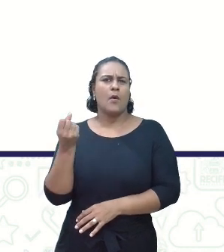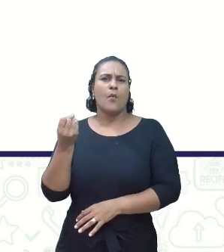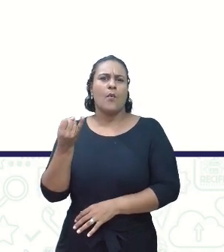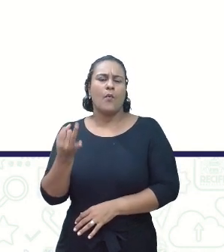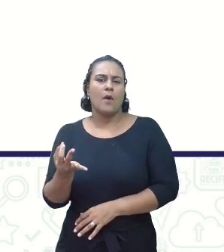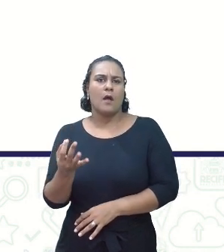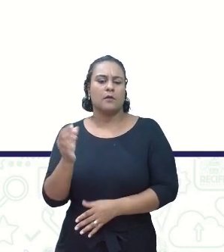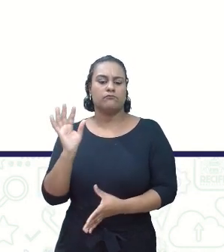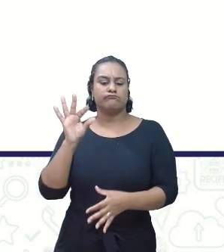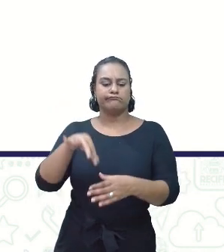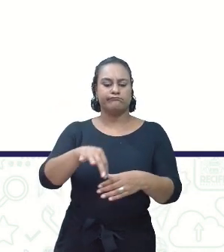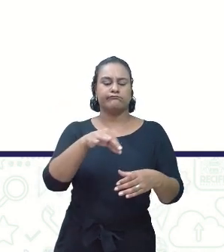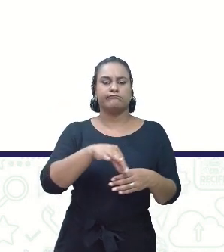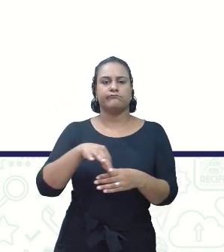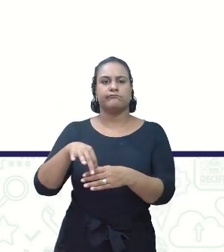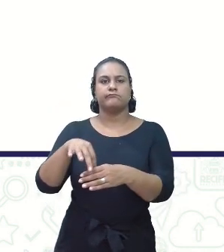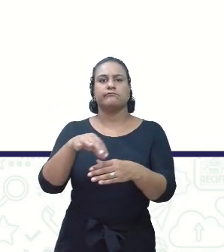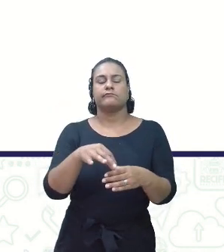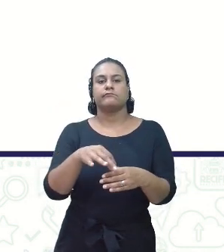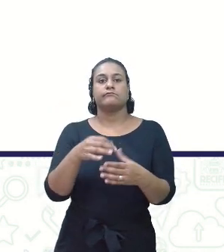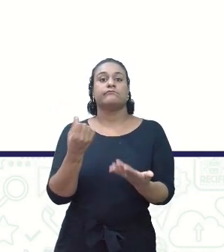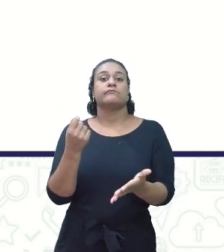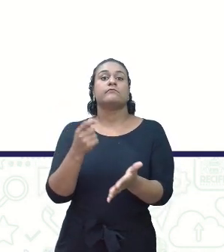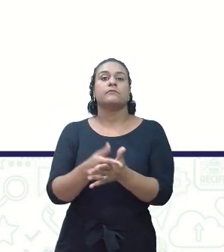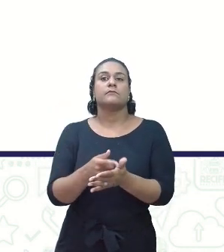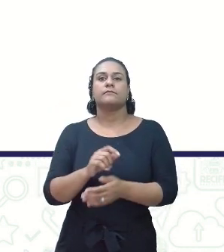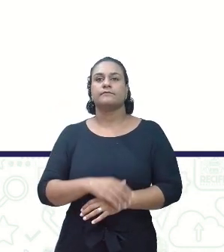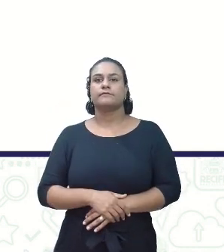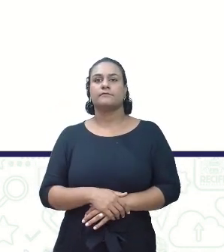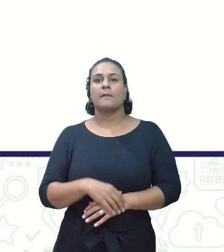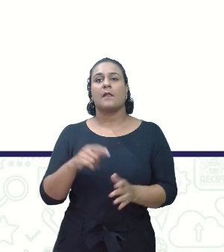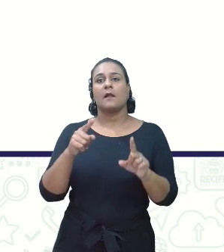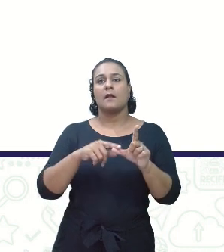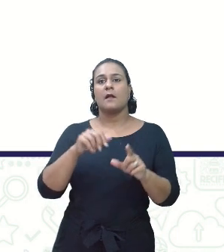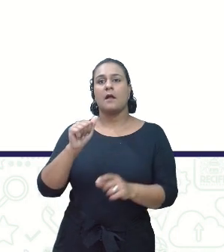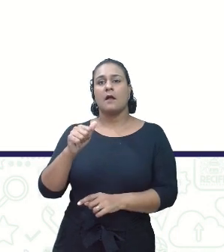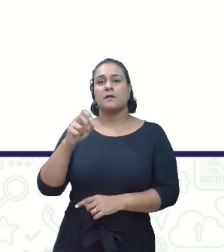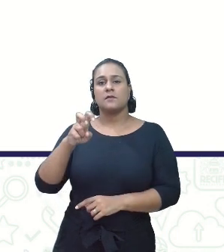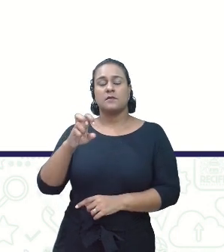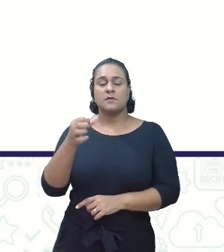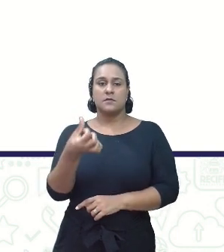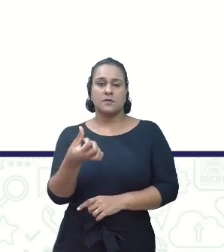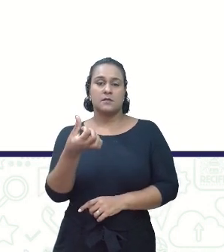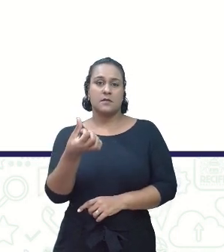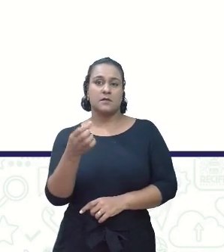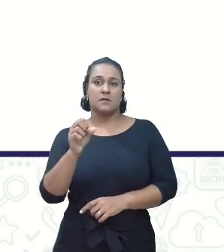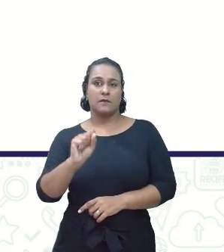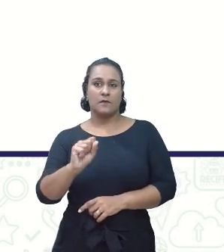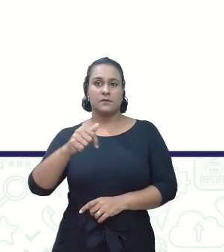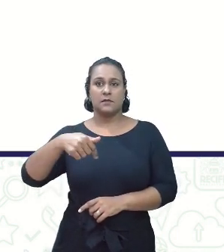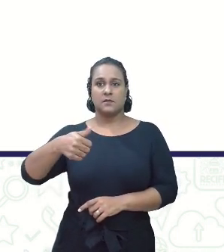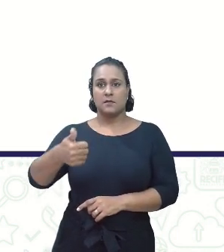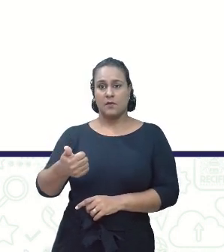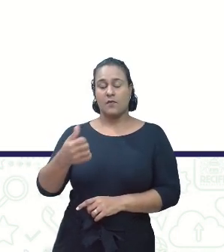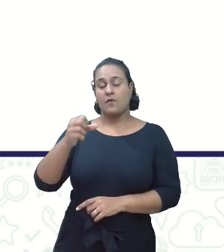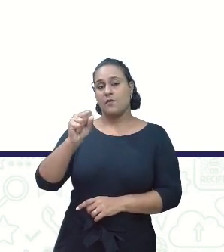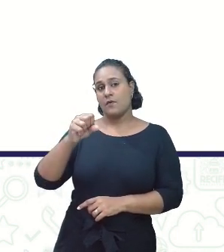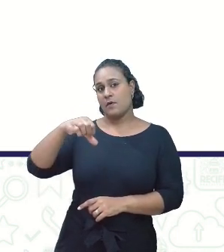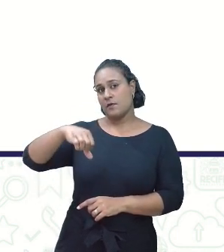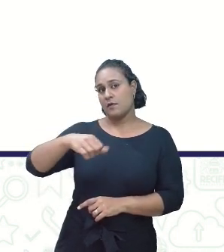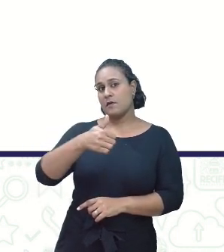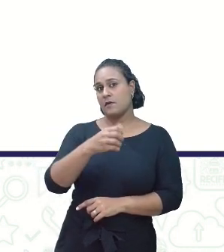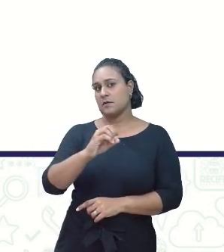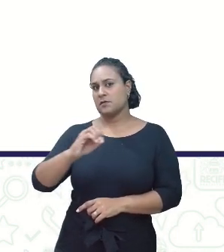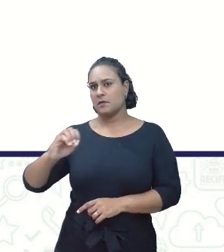foram comprados? As alternativas: 56, 68, 71, 89 e 100. E